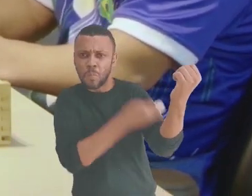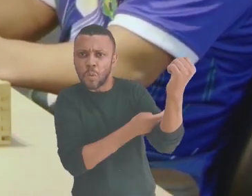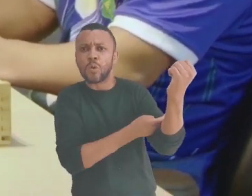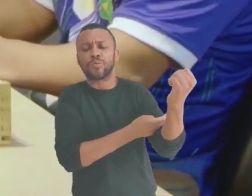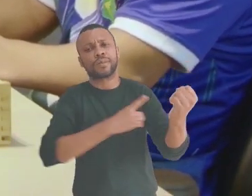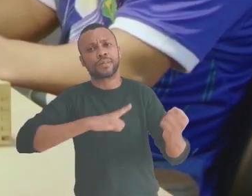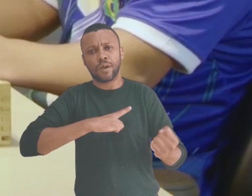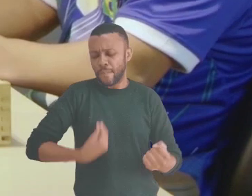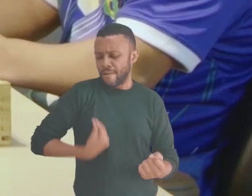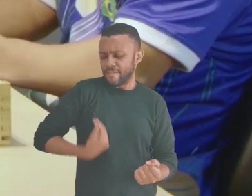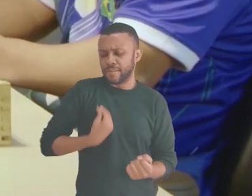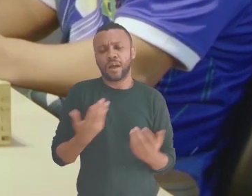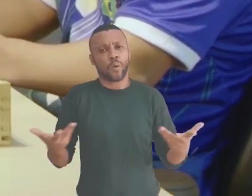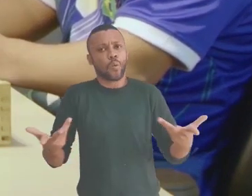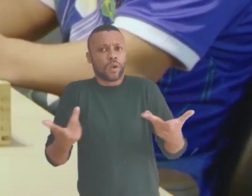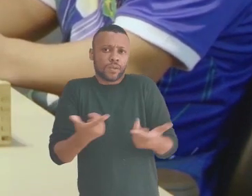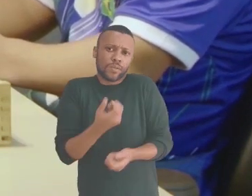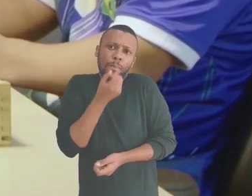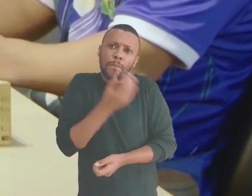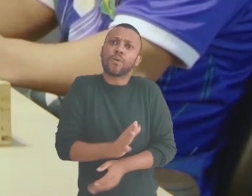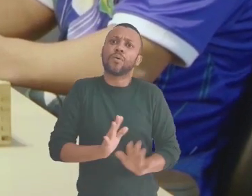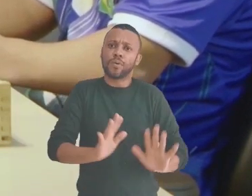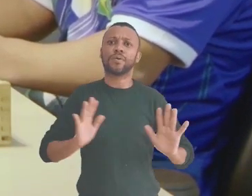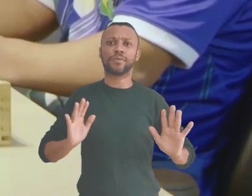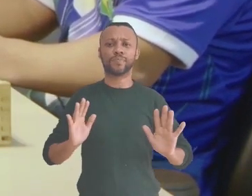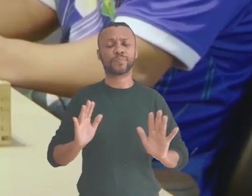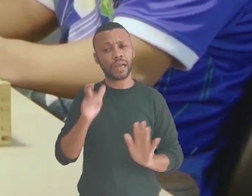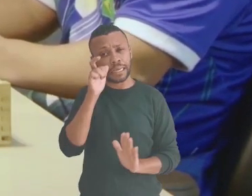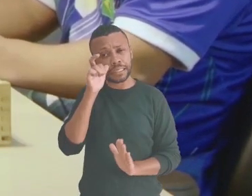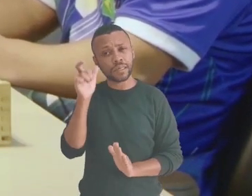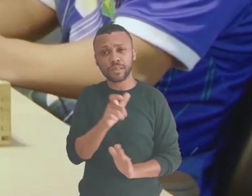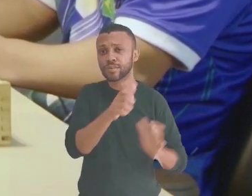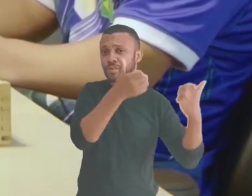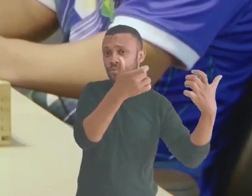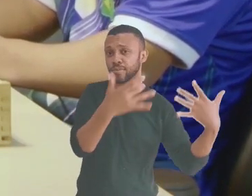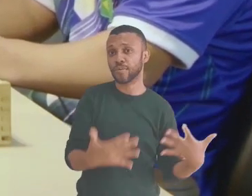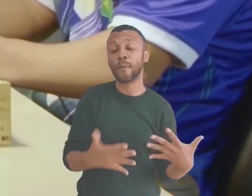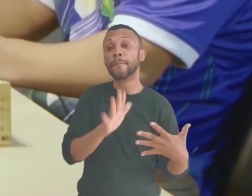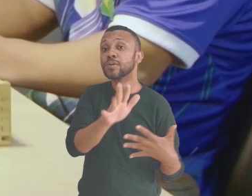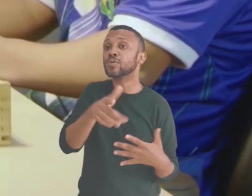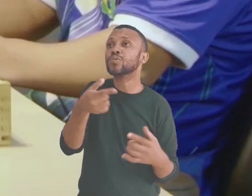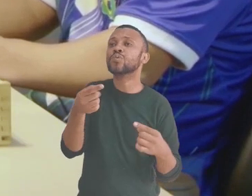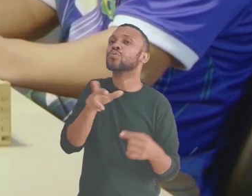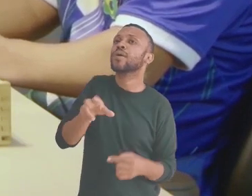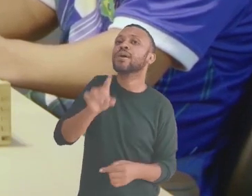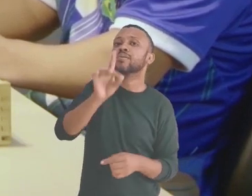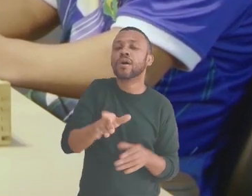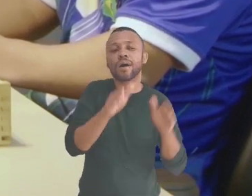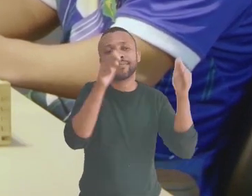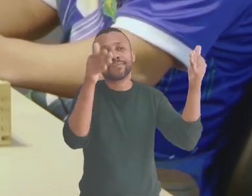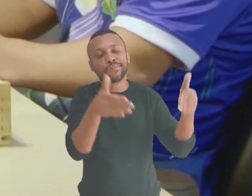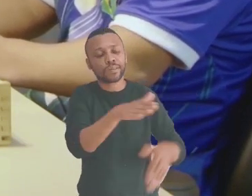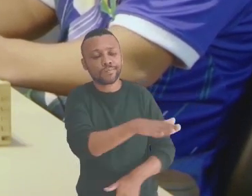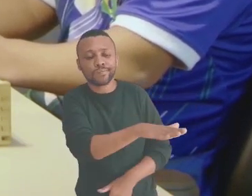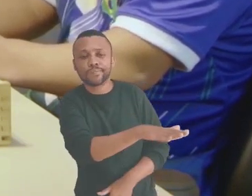boa qualidade de vida. Tá? Bem interessante isso. Mas isso não vale só para quem tem baixa estatura.